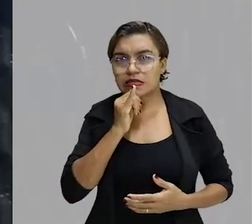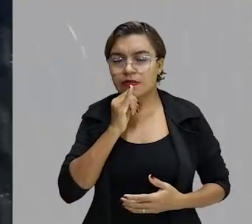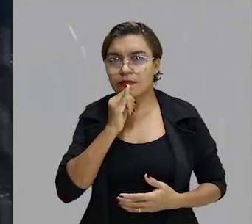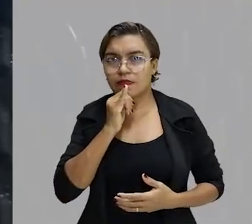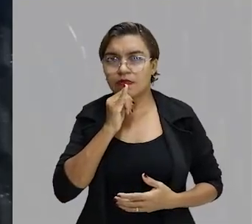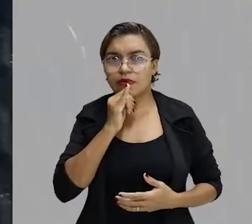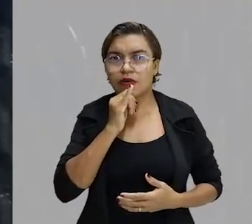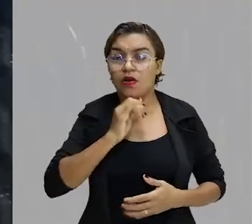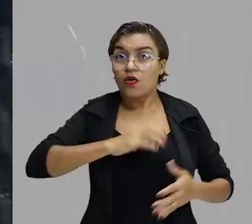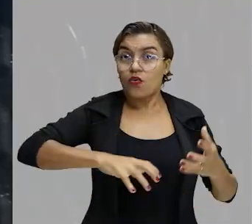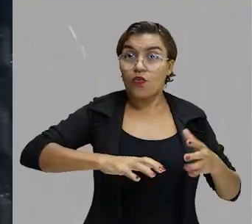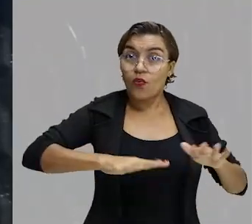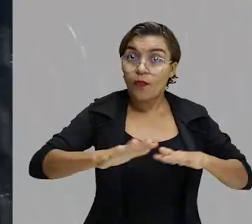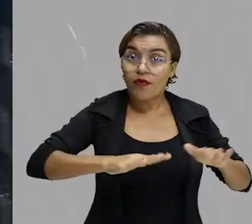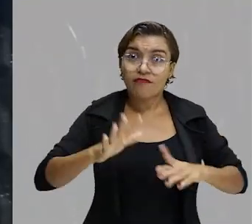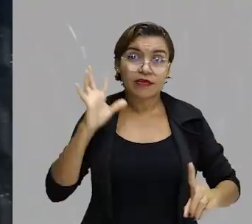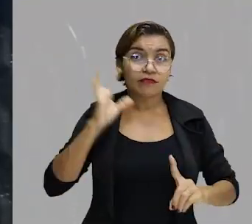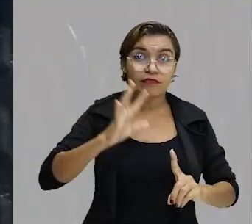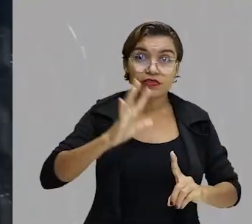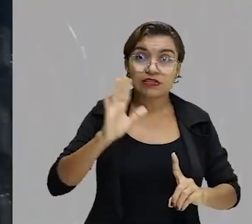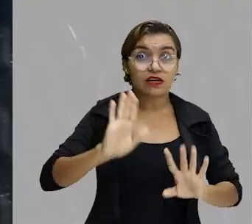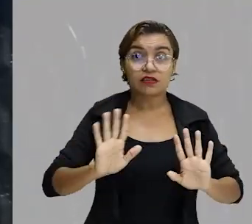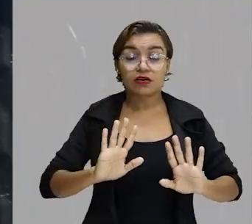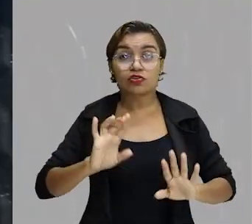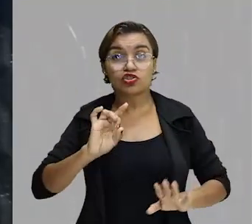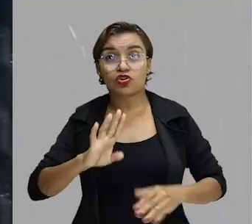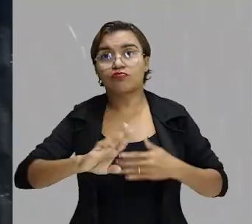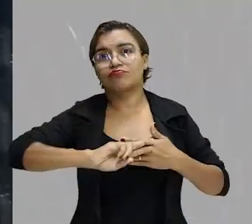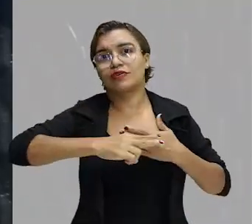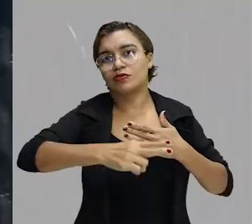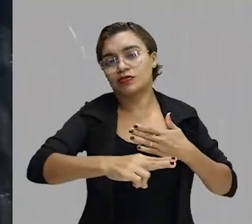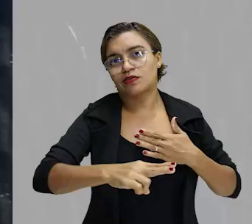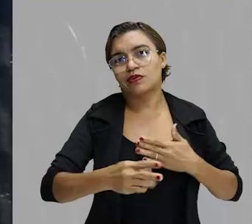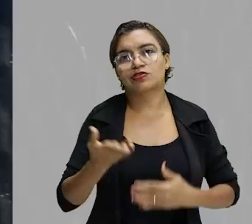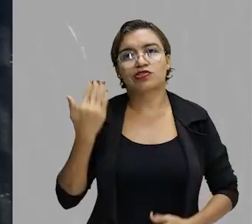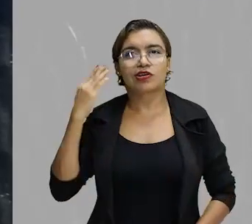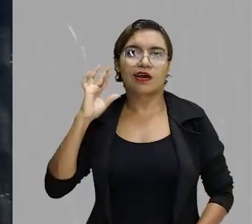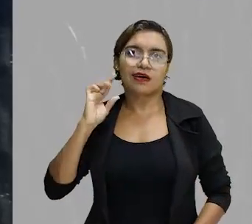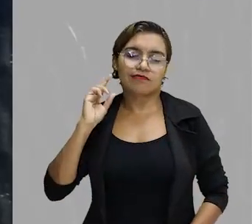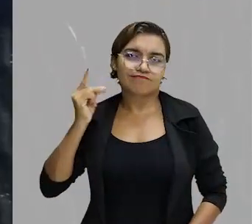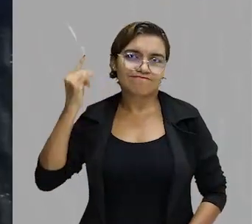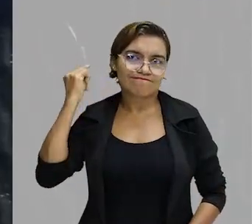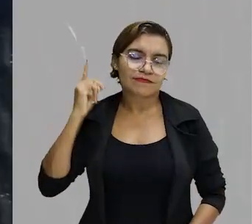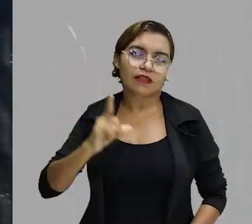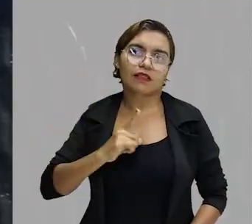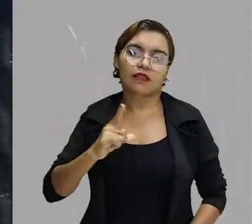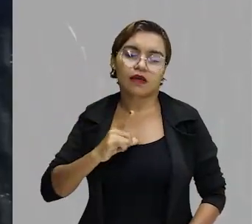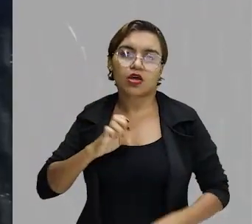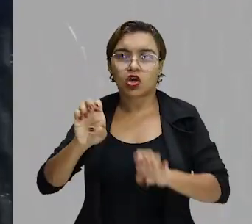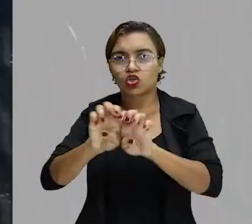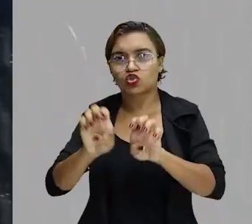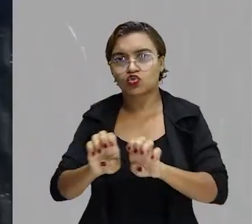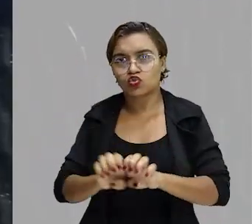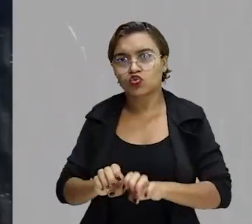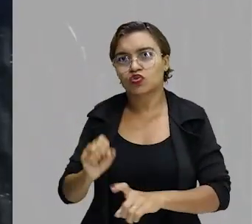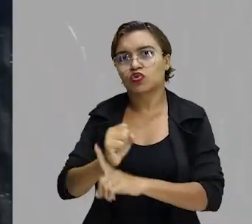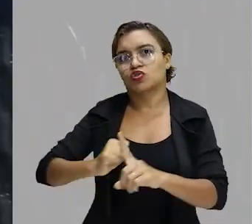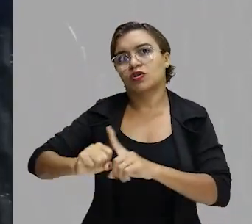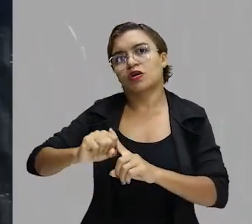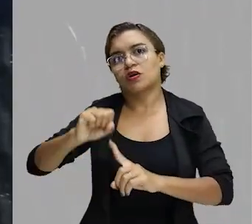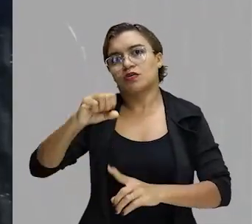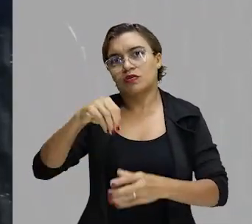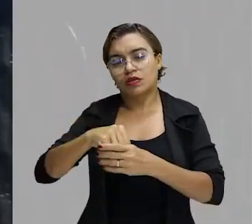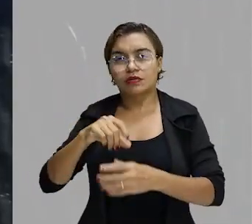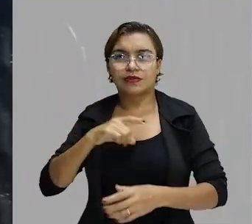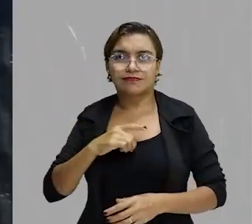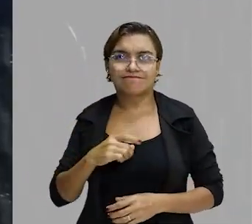consequência do que já existe antes, das contradições e dos problemas que a própria estrutura social gerou.